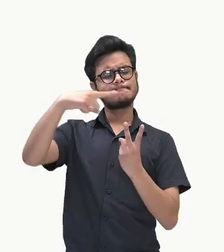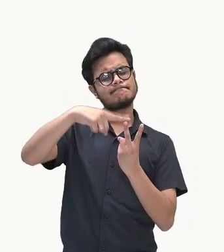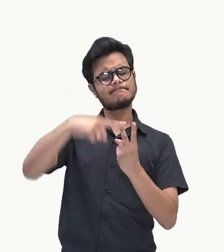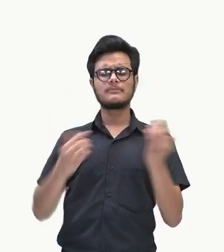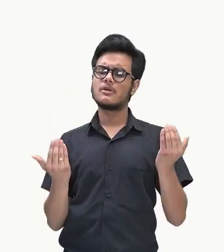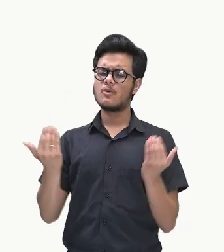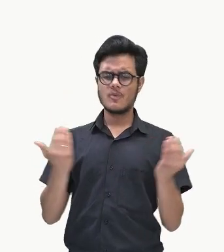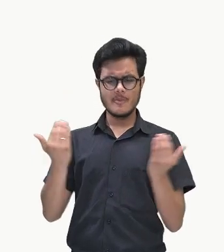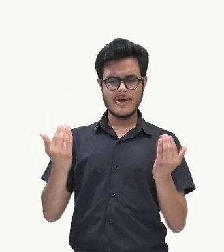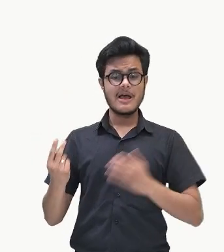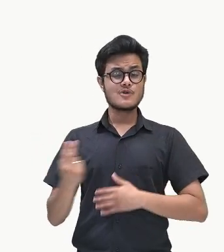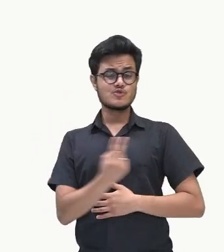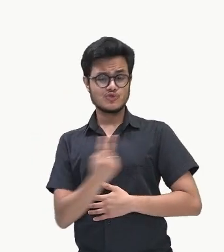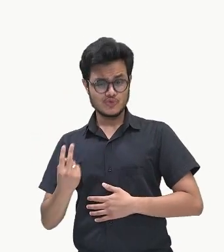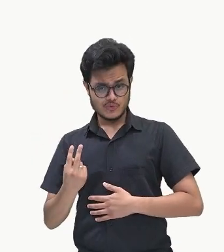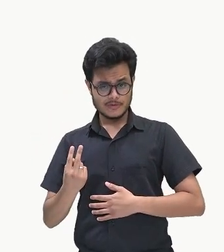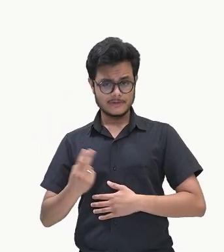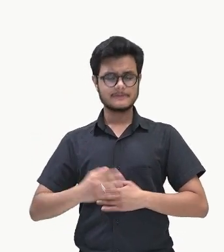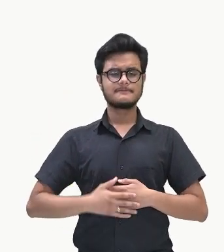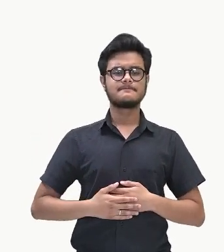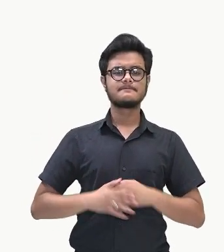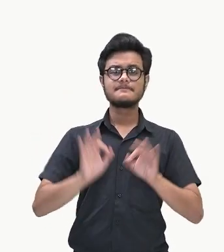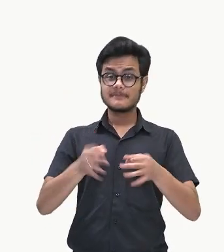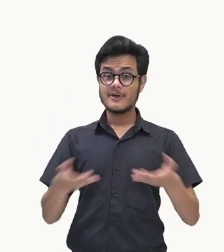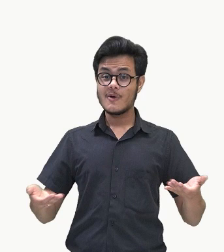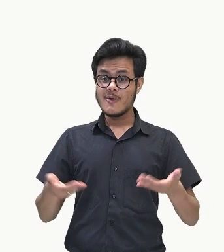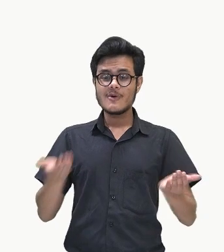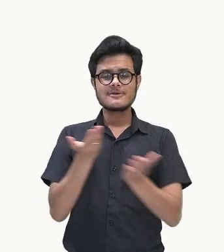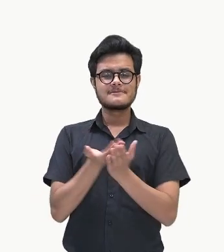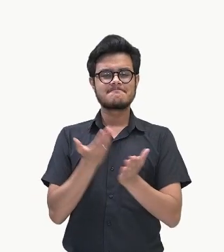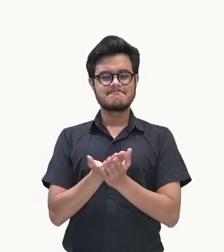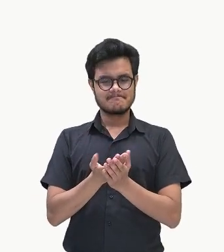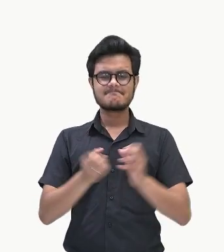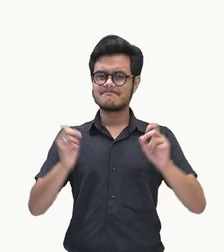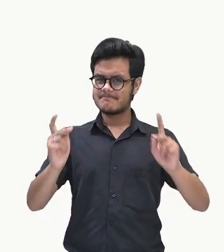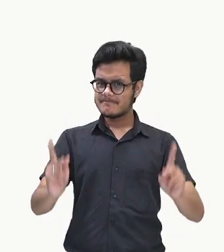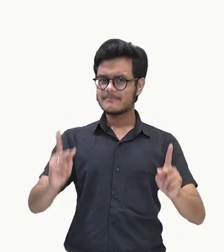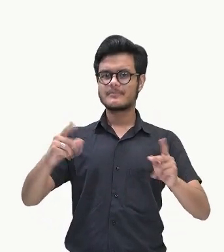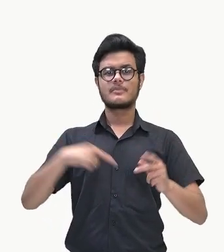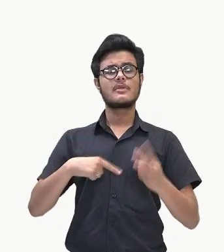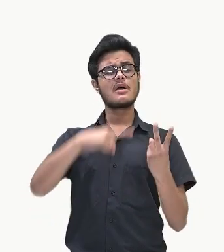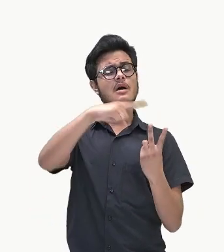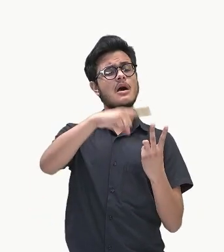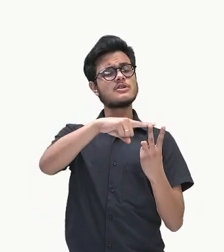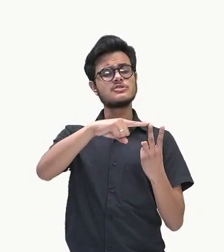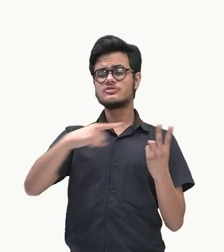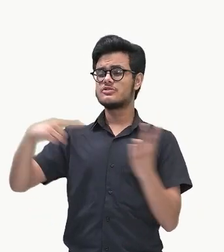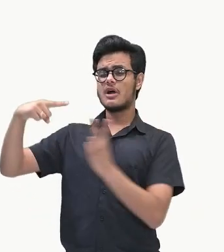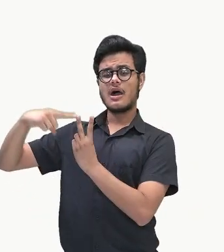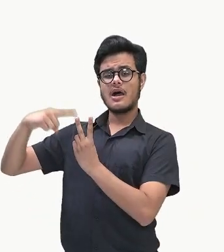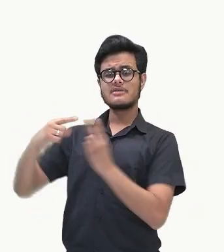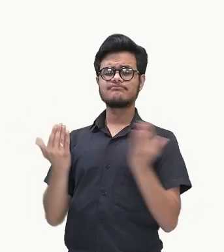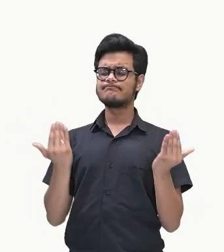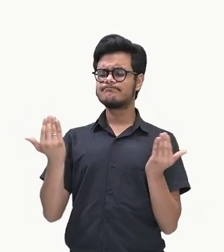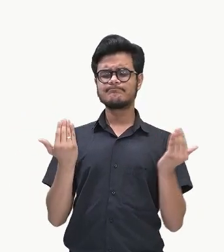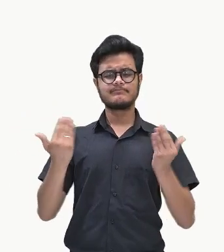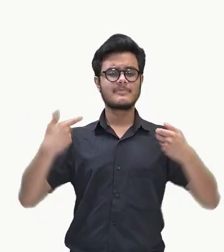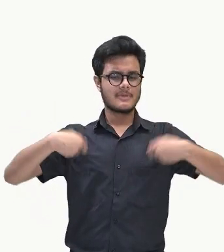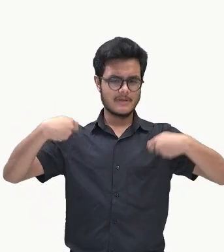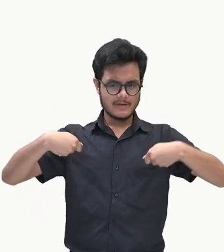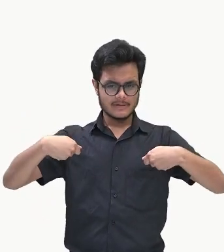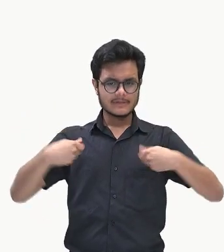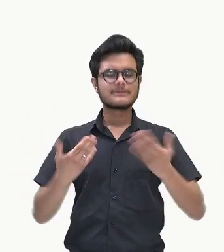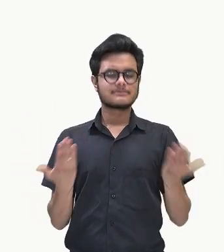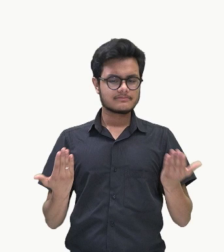duas raízes. É exatamente o que a gente vai aprender a fazer na nossa aula, tá?